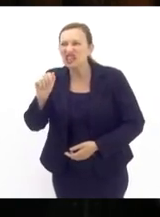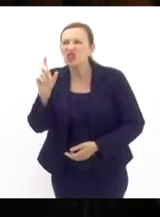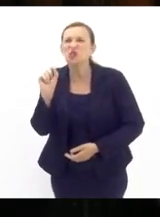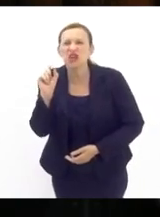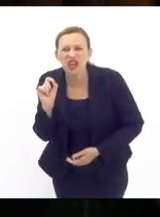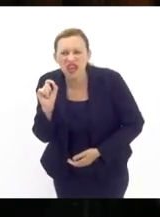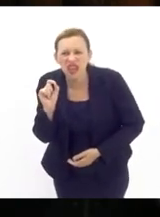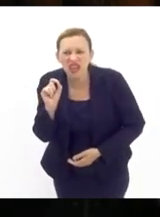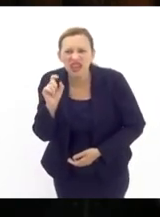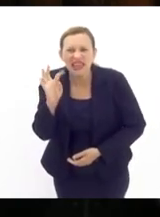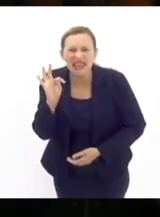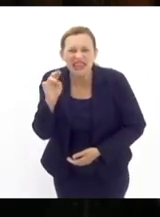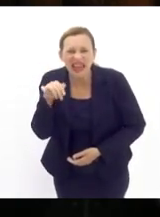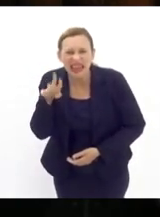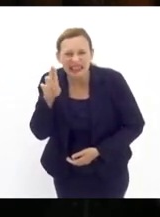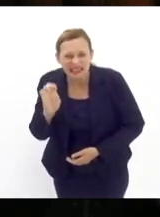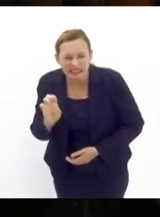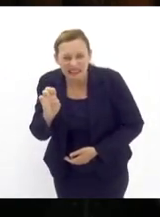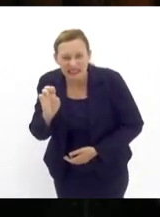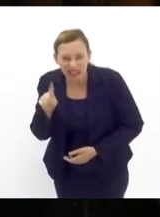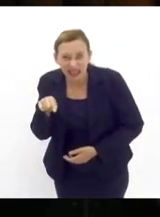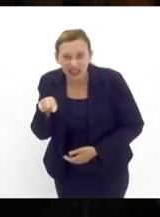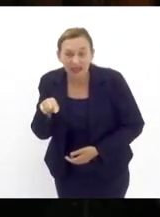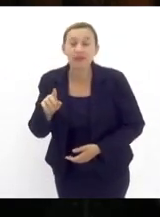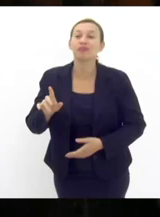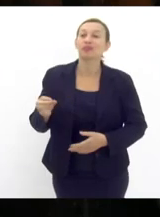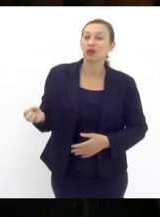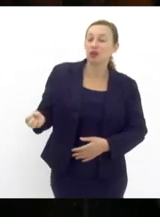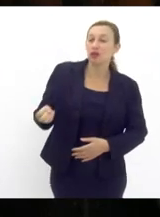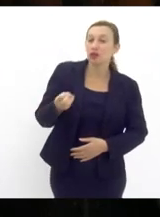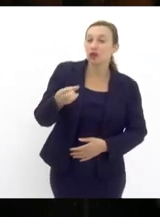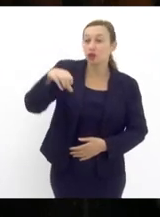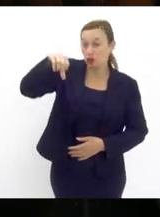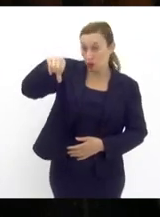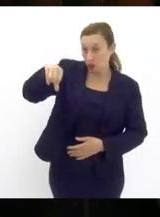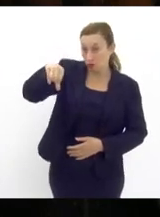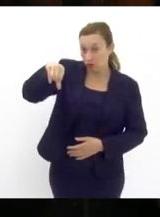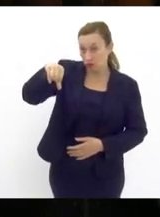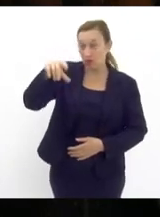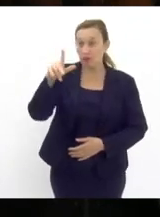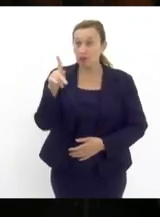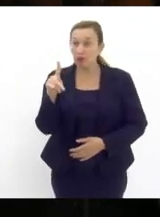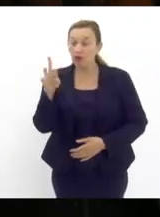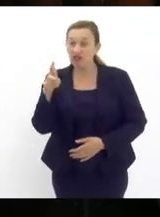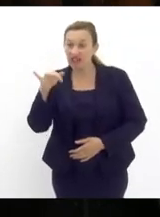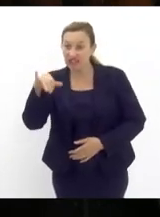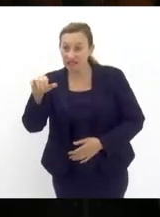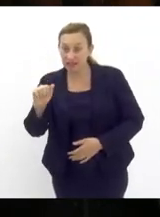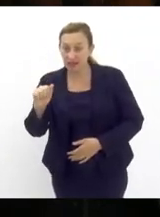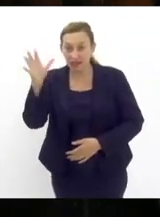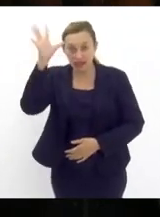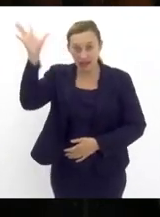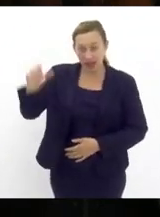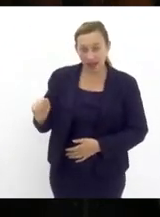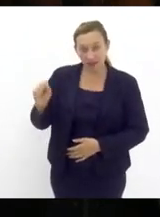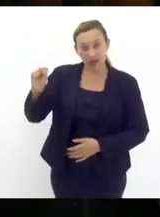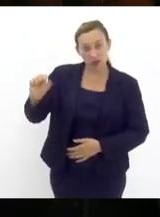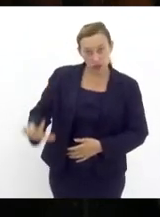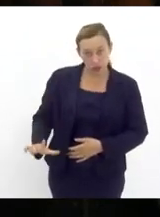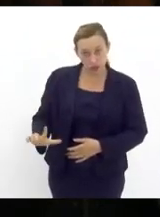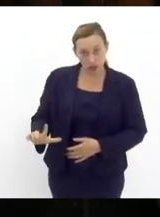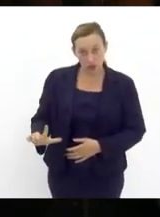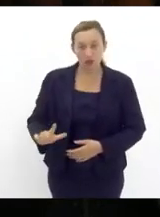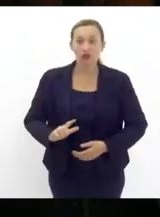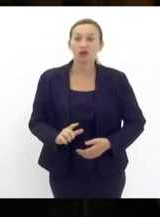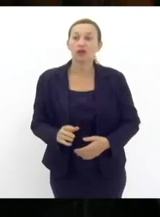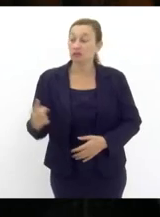depende que tem uma das novas províncias da África do Sul que